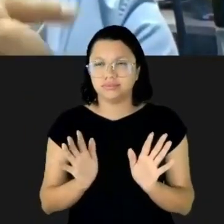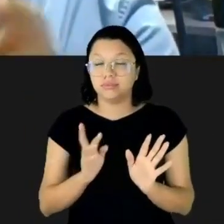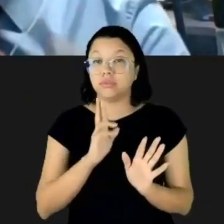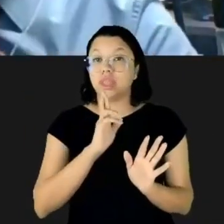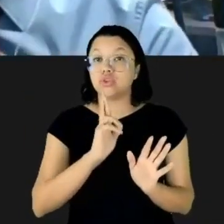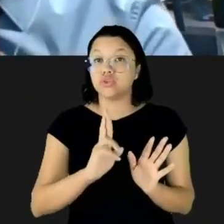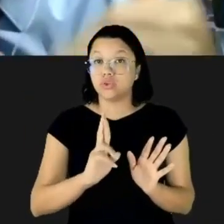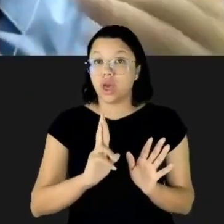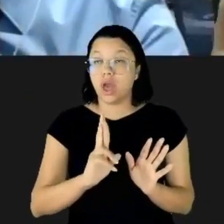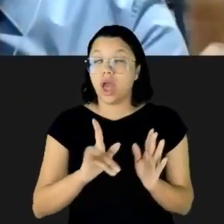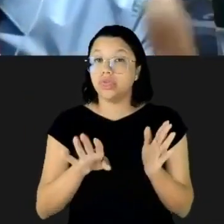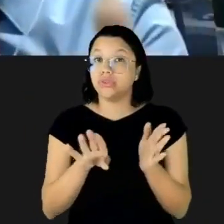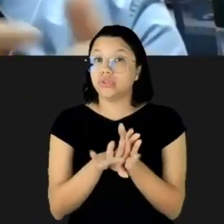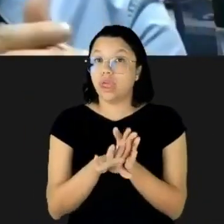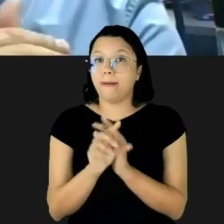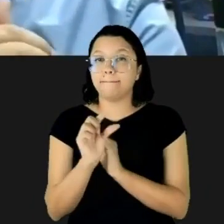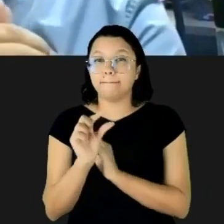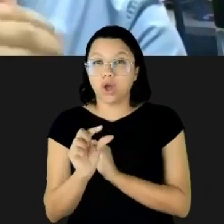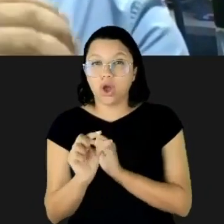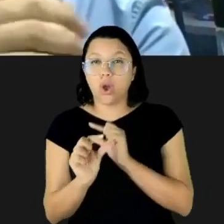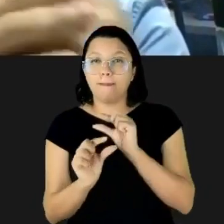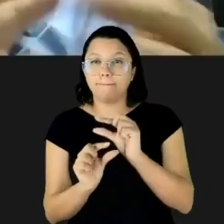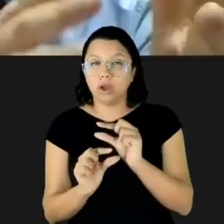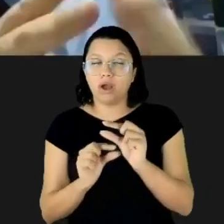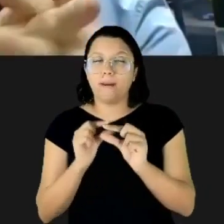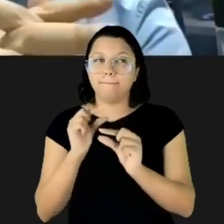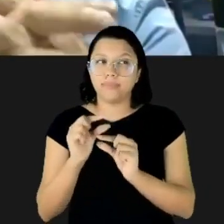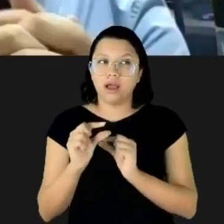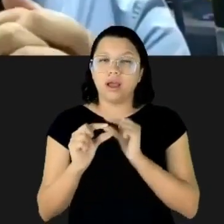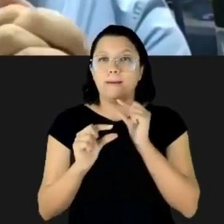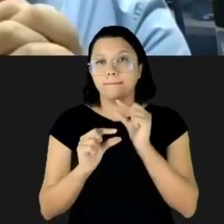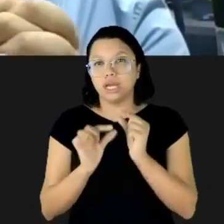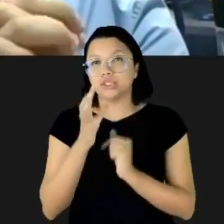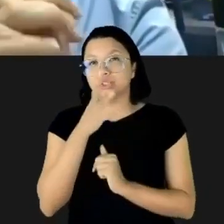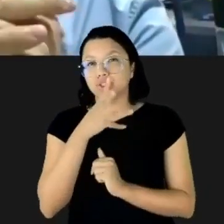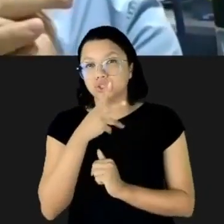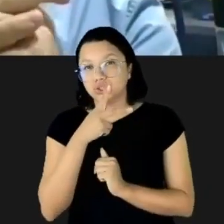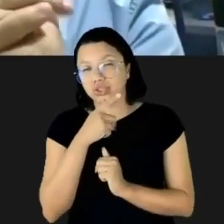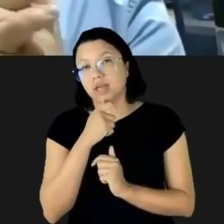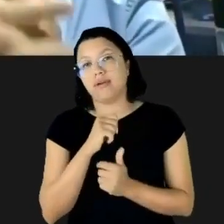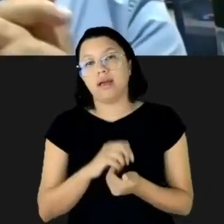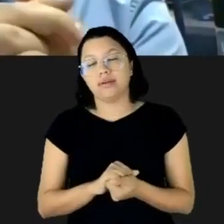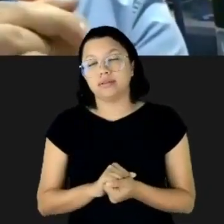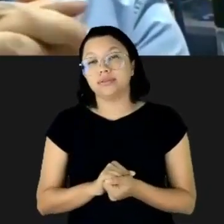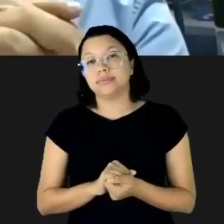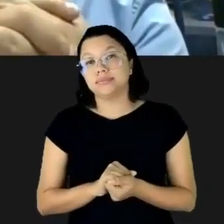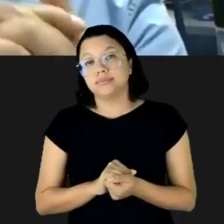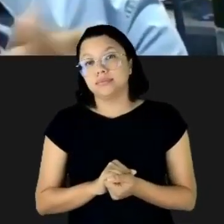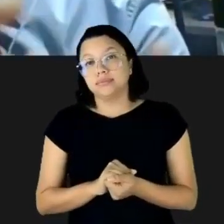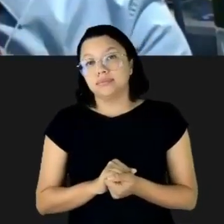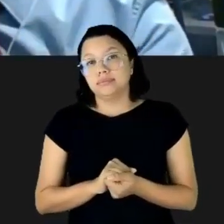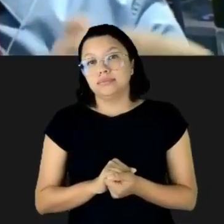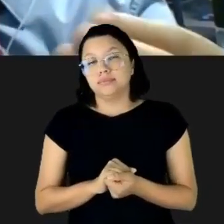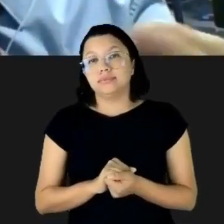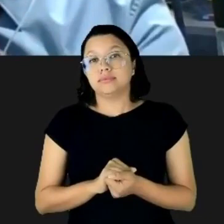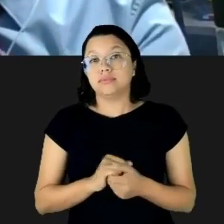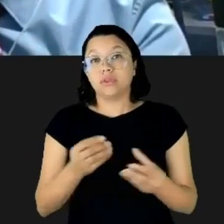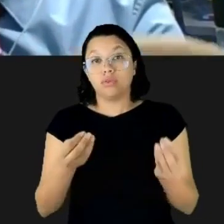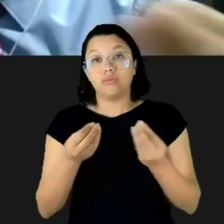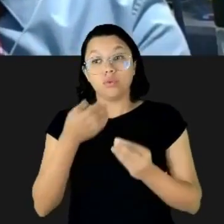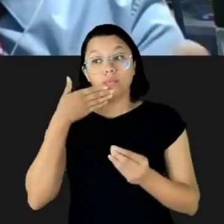o resultado vem aos poucos ele vem devagar ele vai vindo com com a